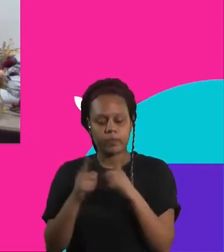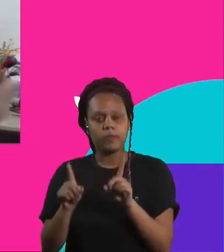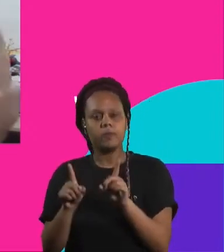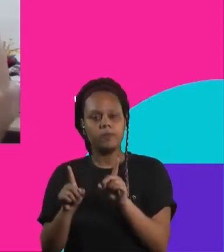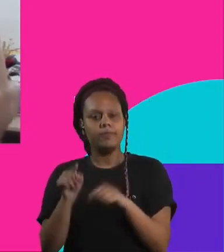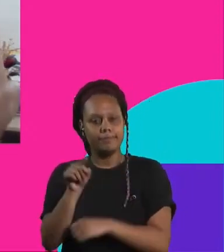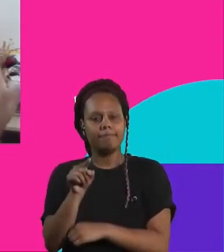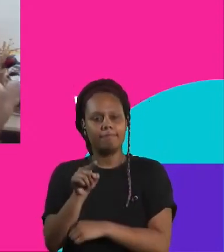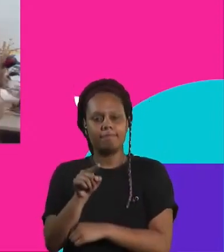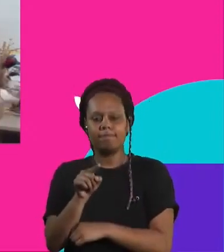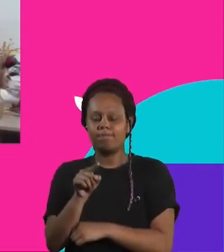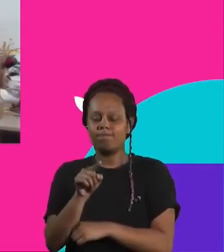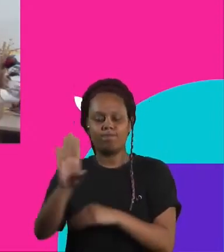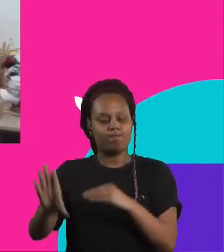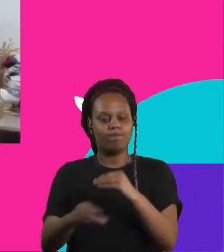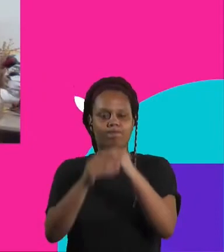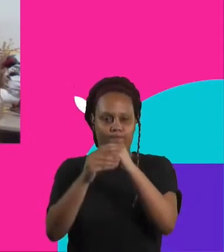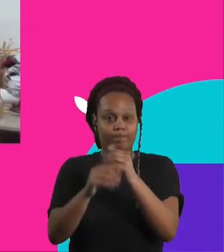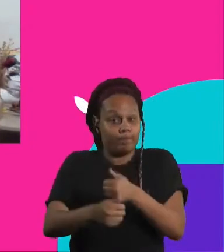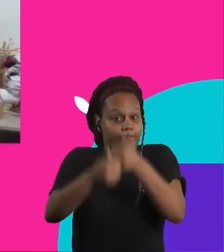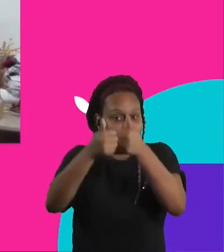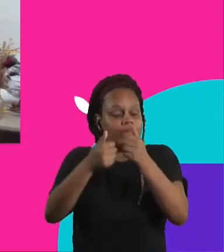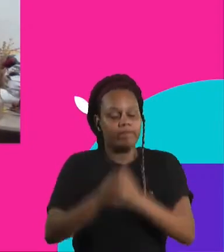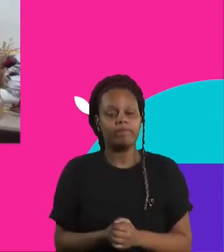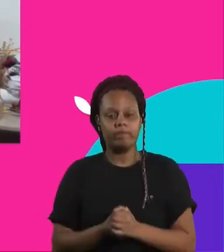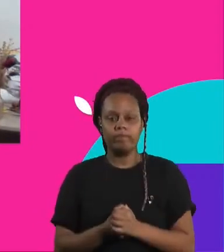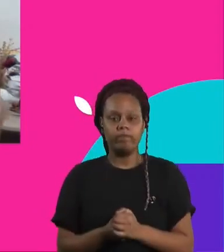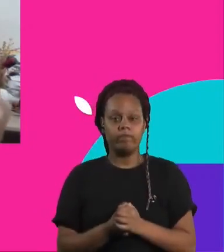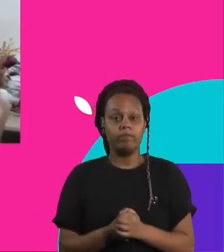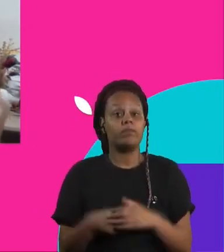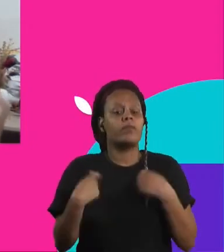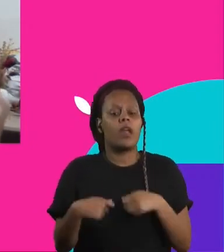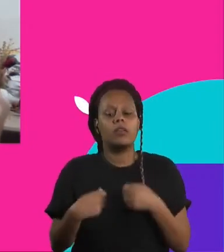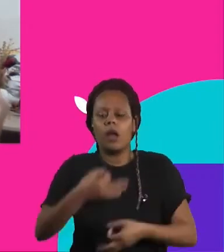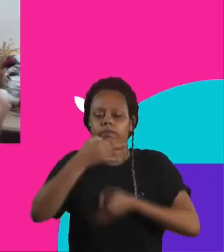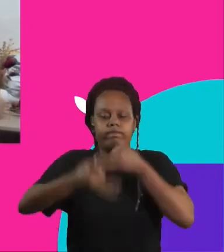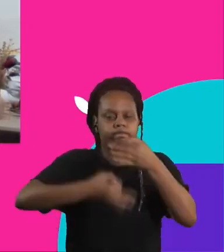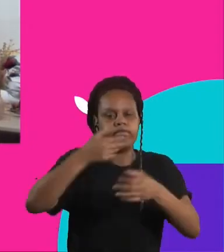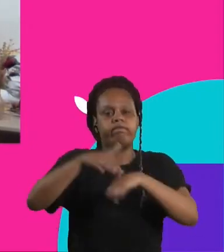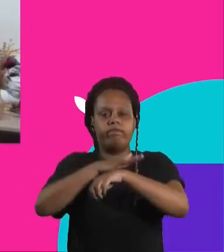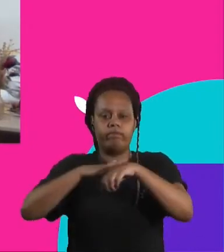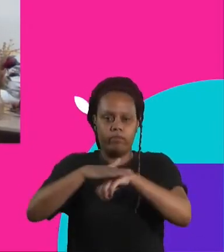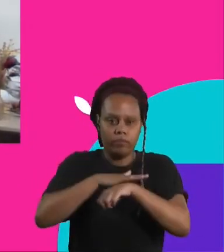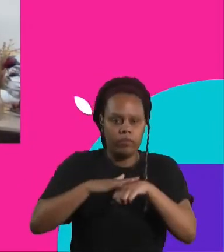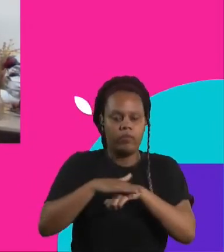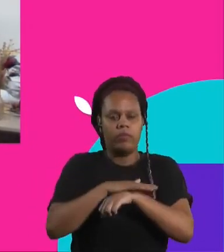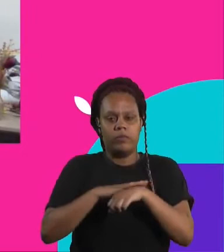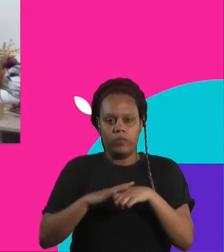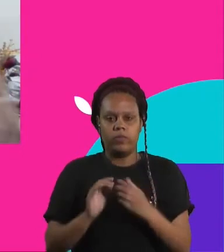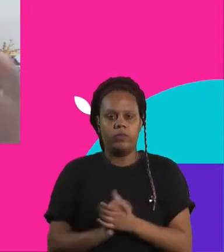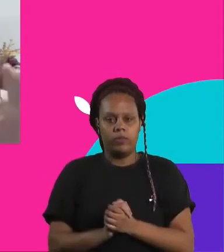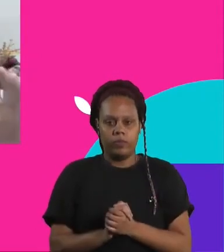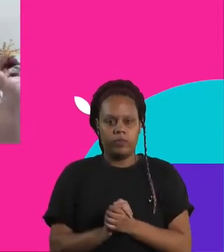sabor aos números. Você tem que ter depoimentos, você tem que fazer conversas com as pessoas. Ah, eu não consigo conversar